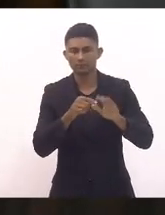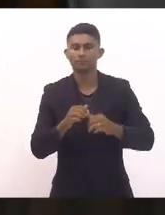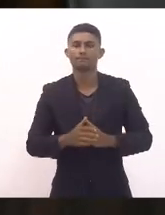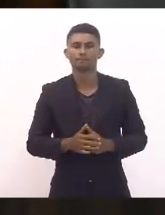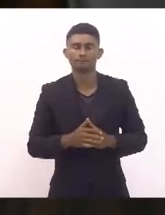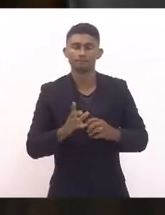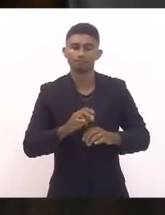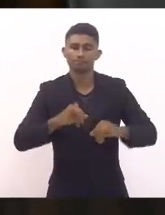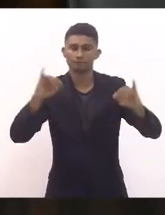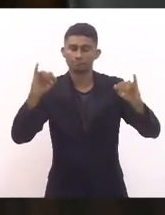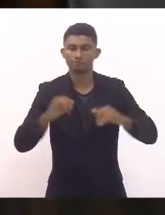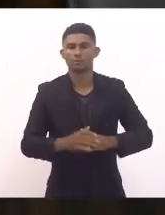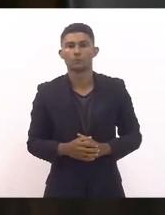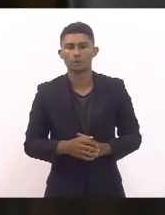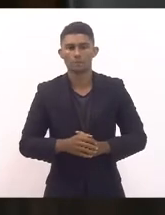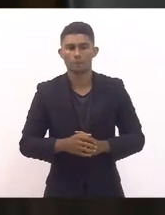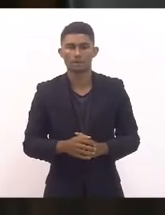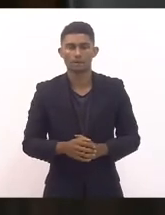Anuncio.